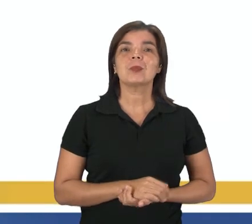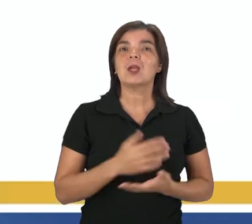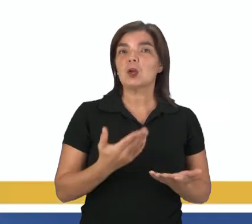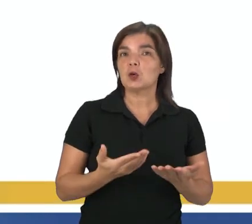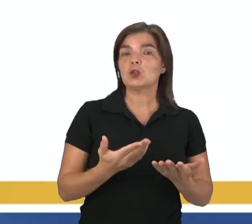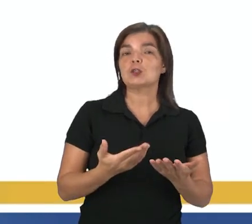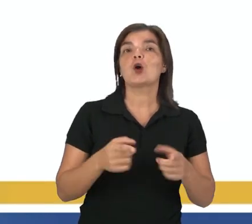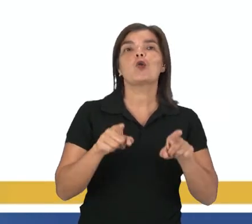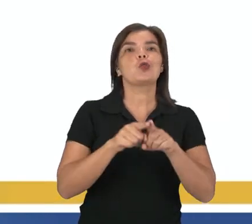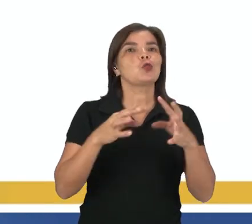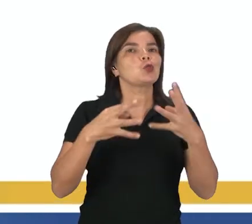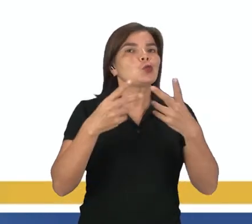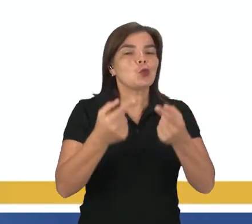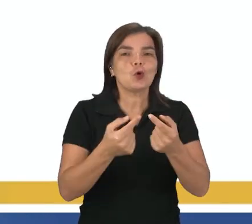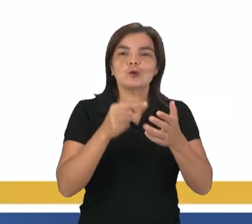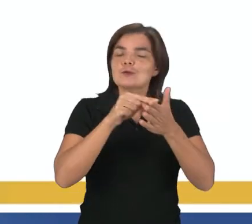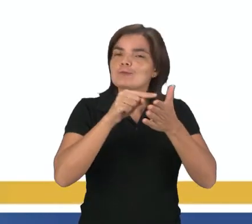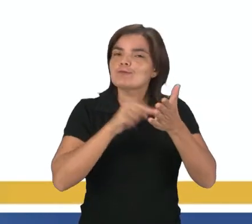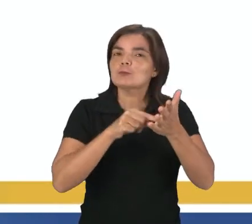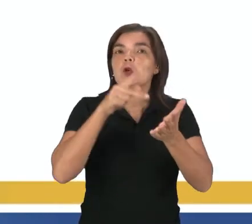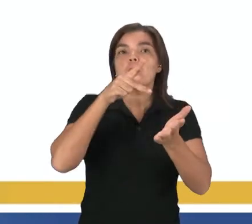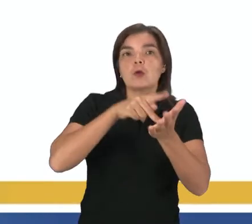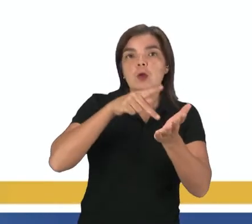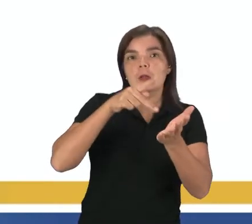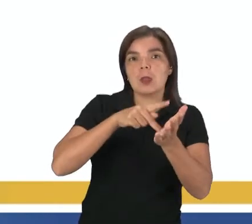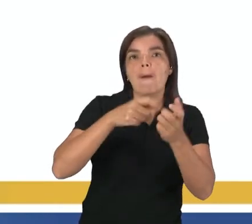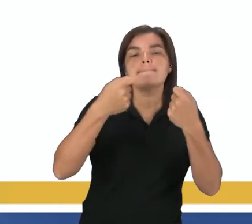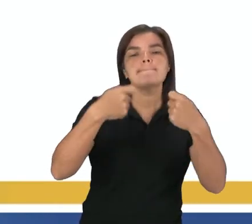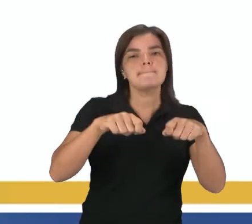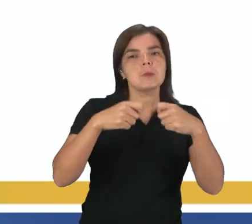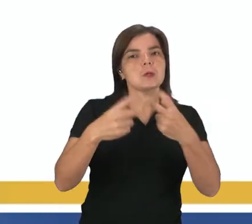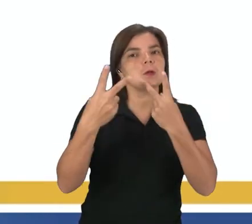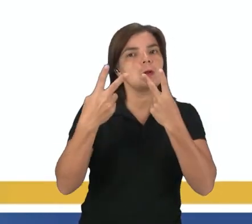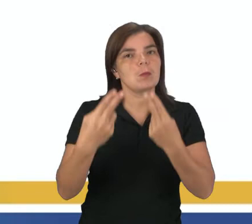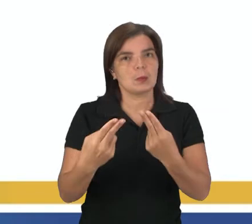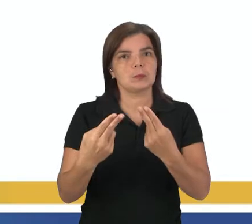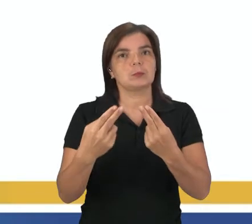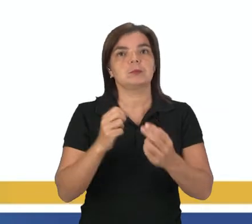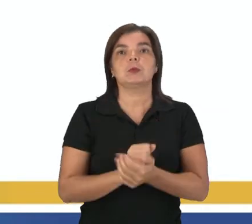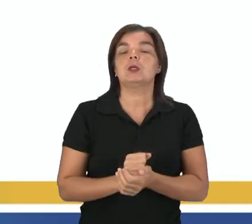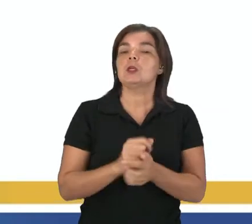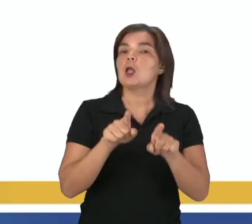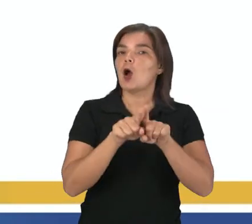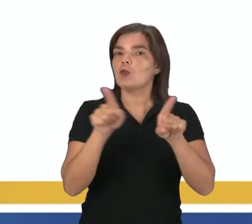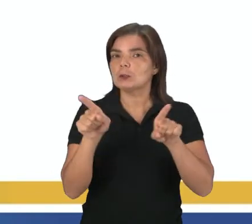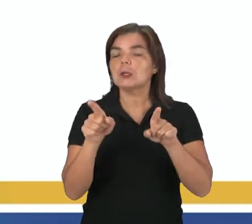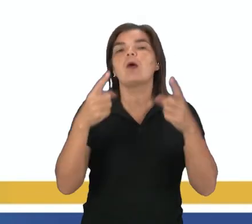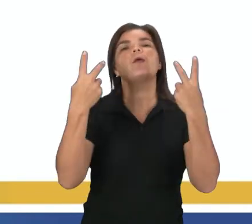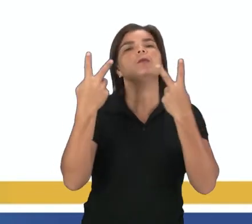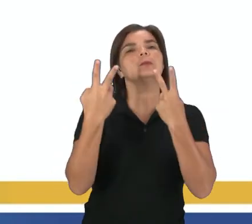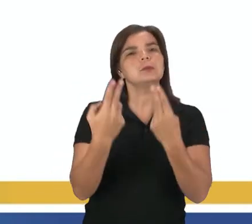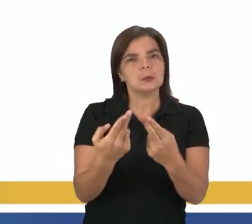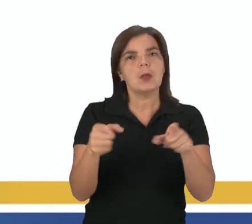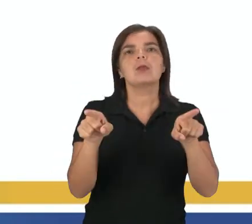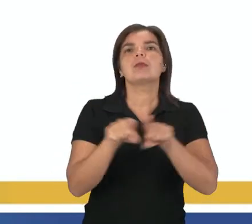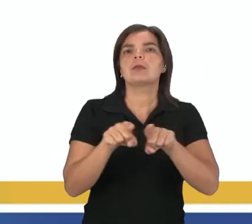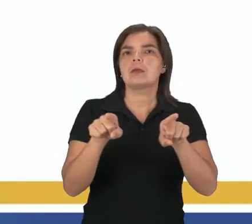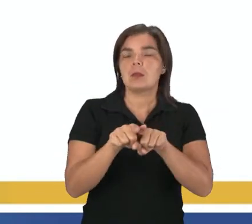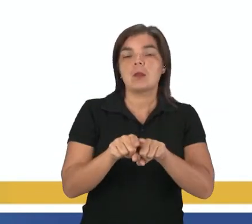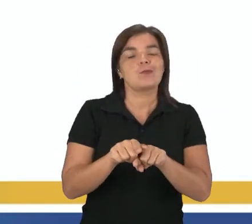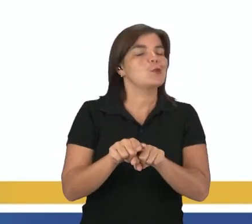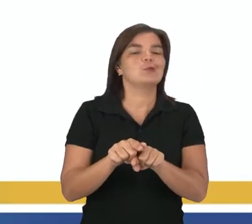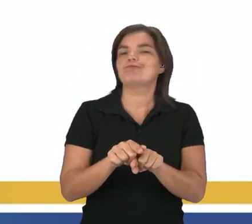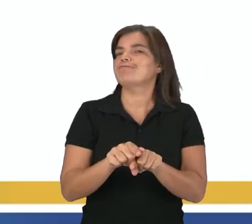Novamente, em uma translação, todos os pontos da figura original são deslocados da mesma forma e a orientação ela é